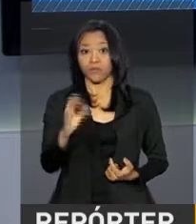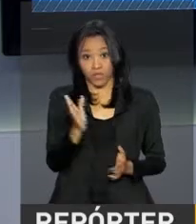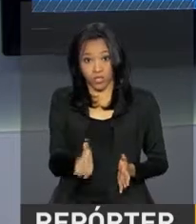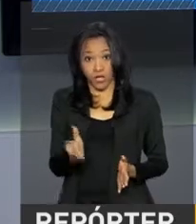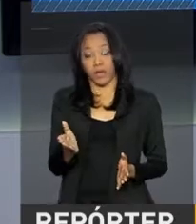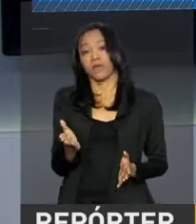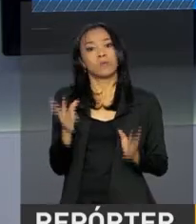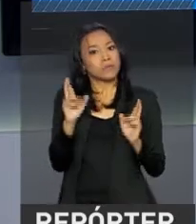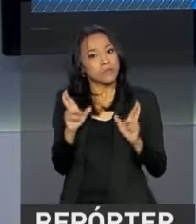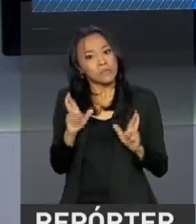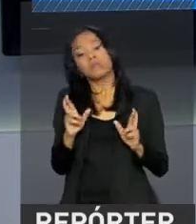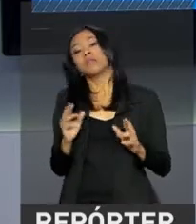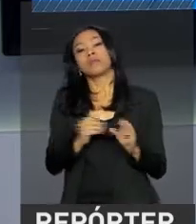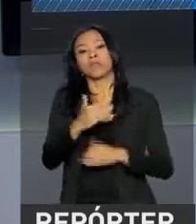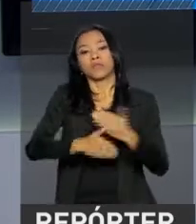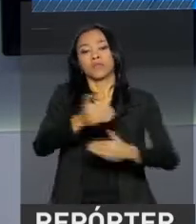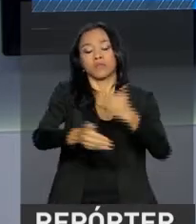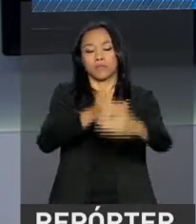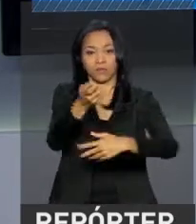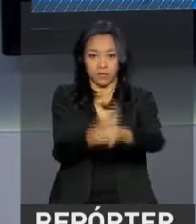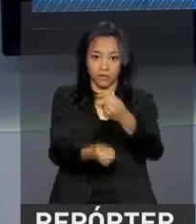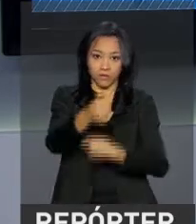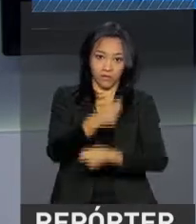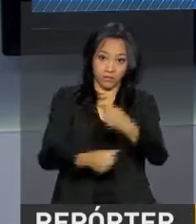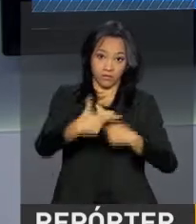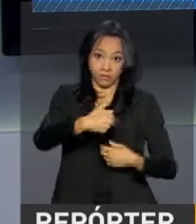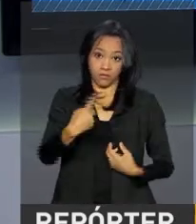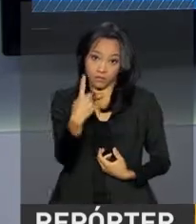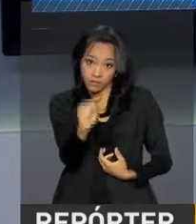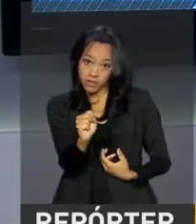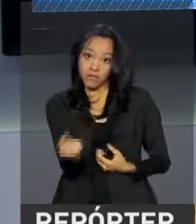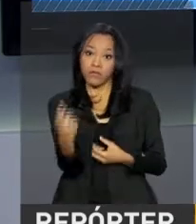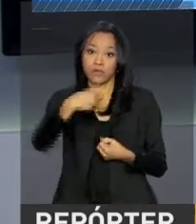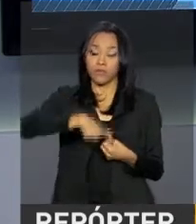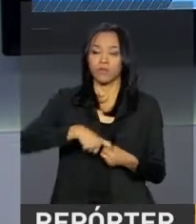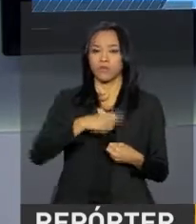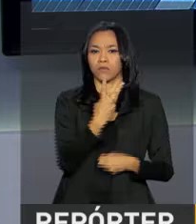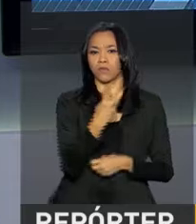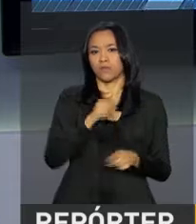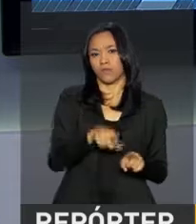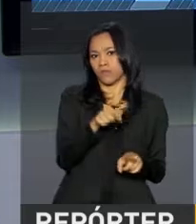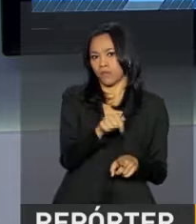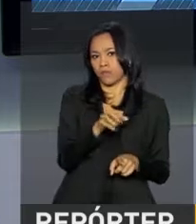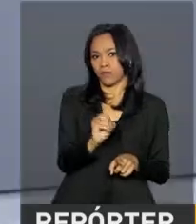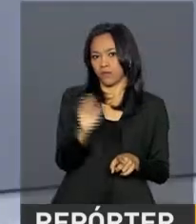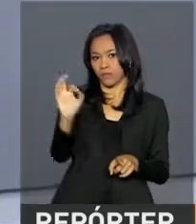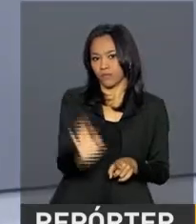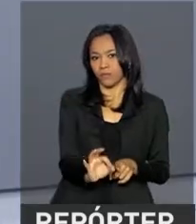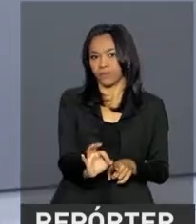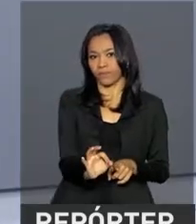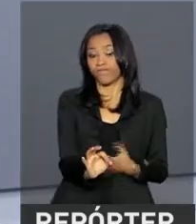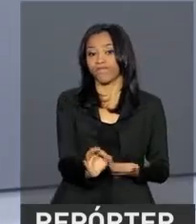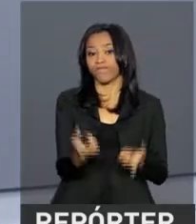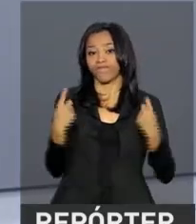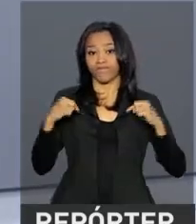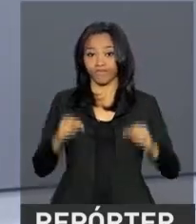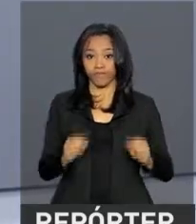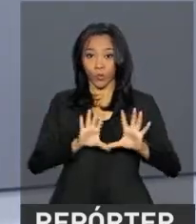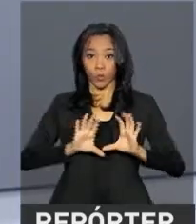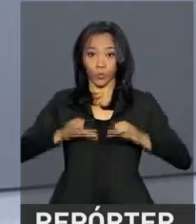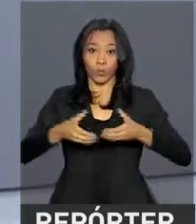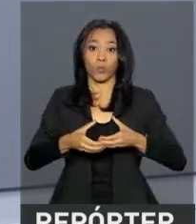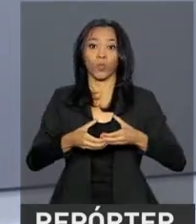já a estimativa para o crescimento da economia em 2018 voltou para 2,70 por cento e o comitê de política